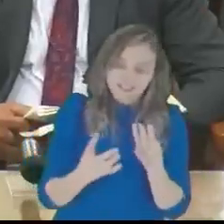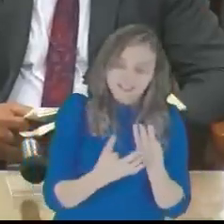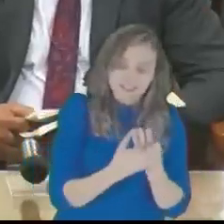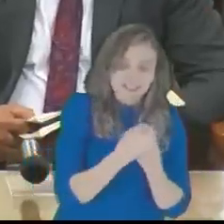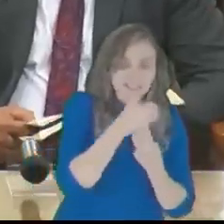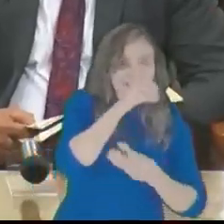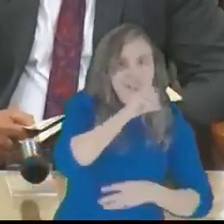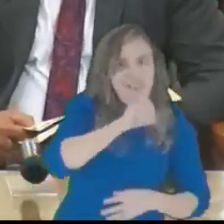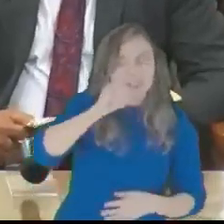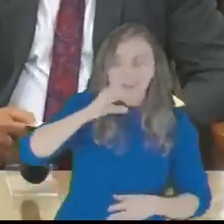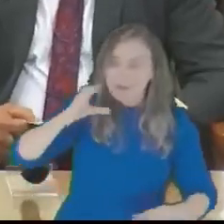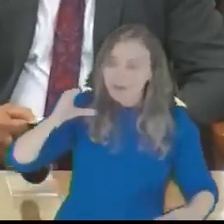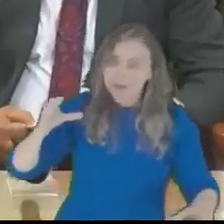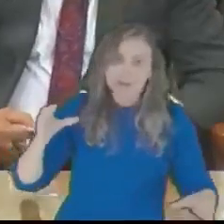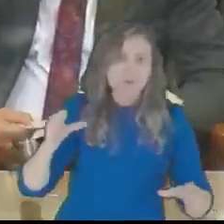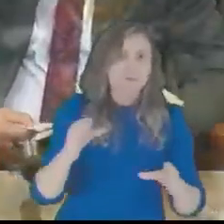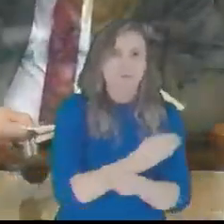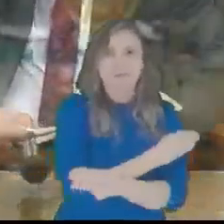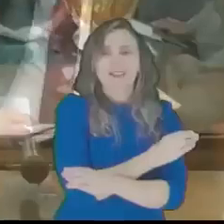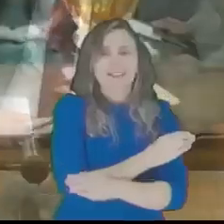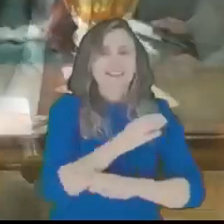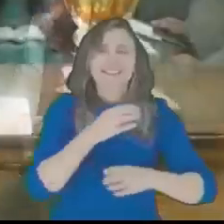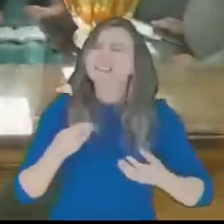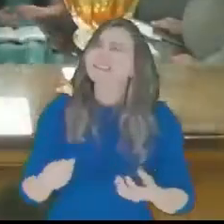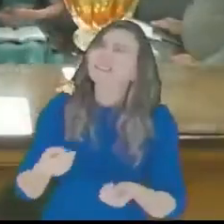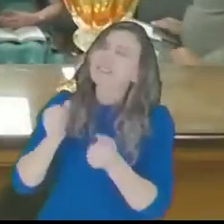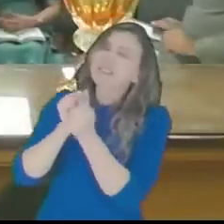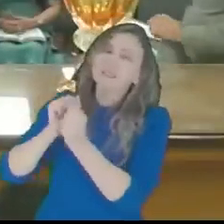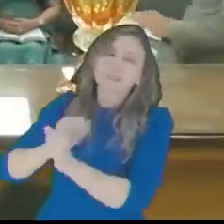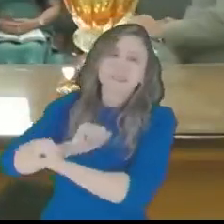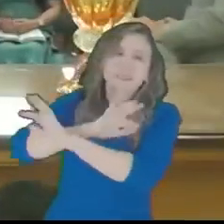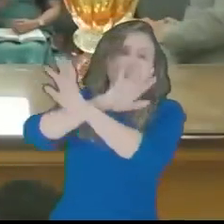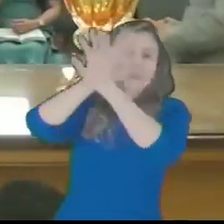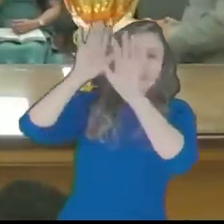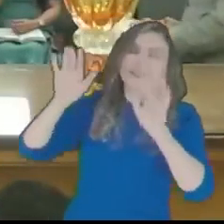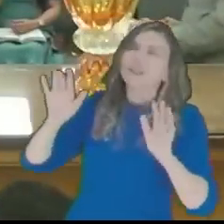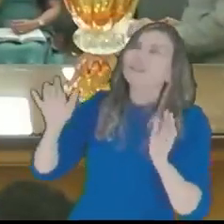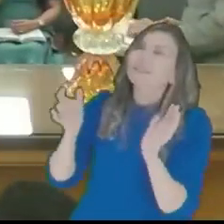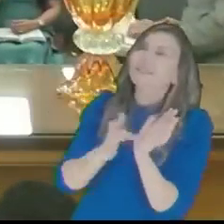si. Glorifica e exalta ao nome deste Jesus maravilhoso.